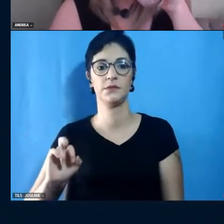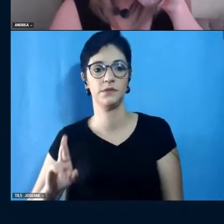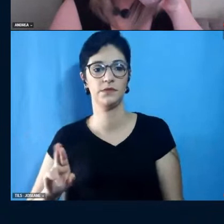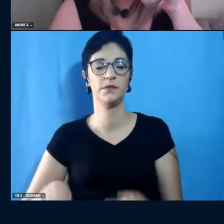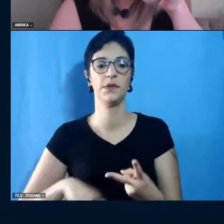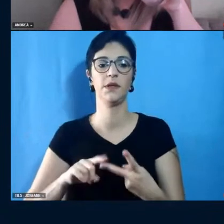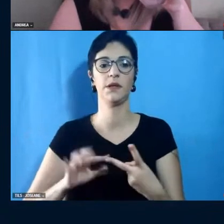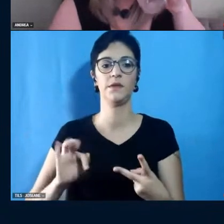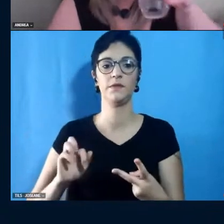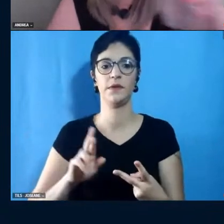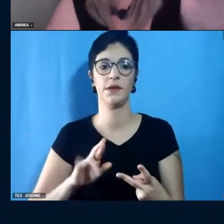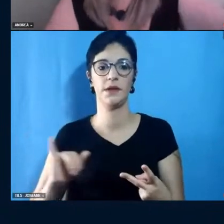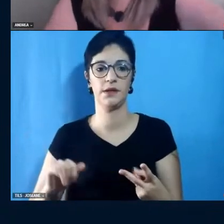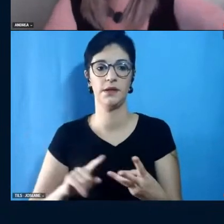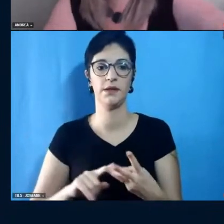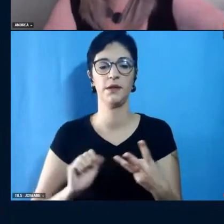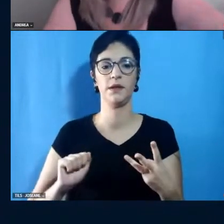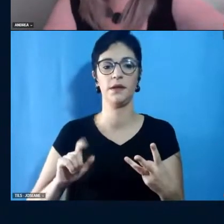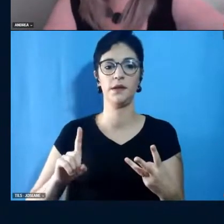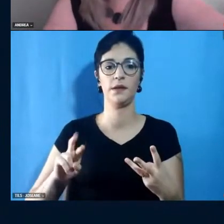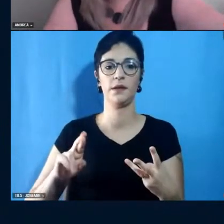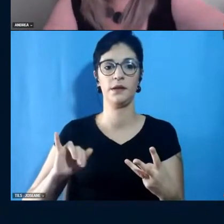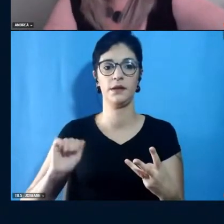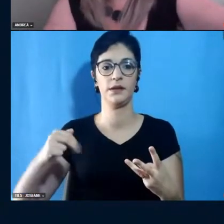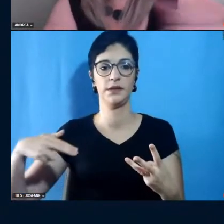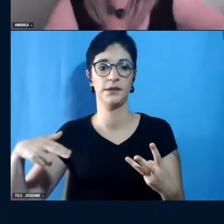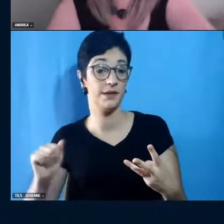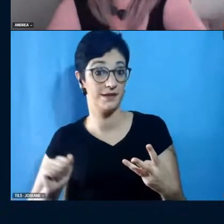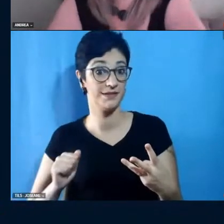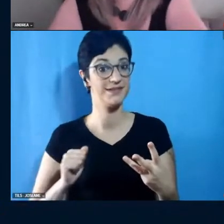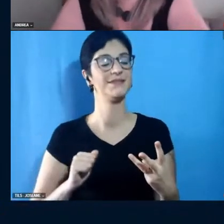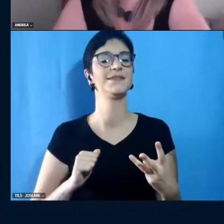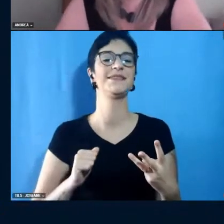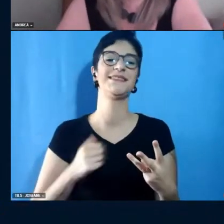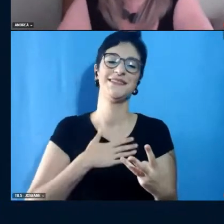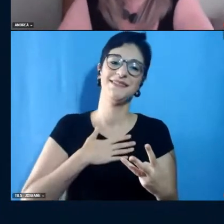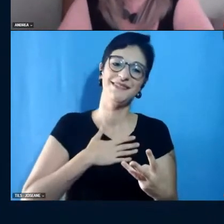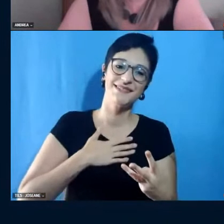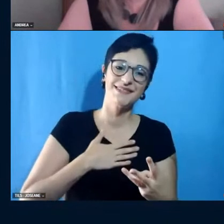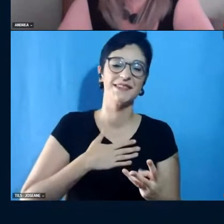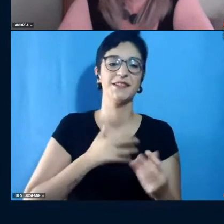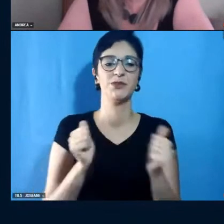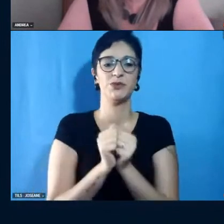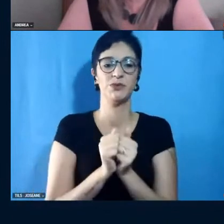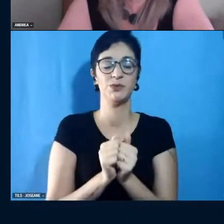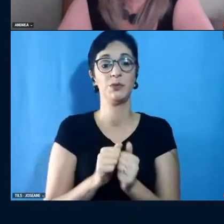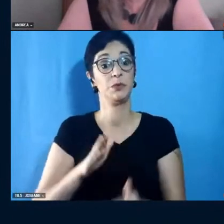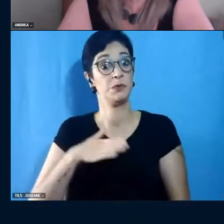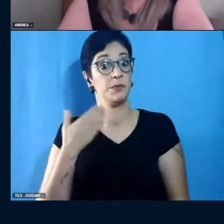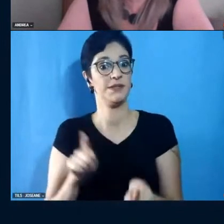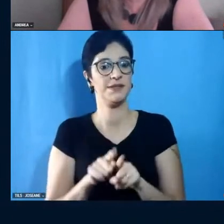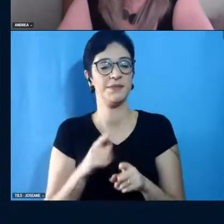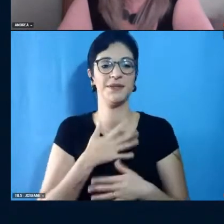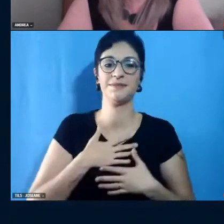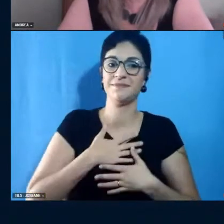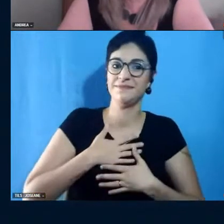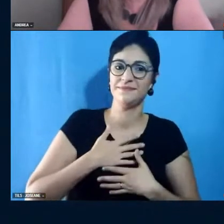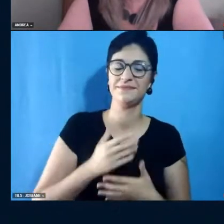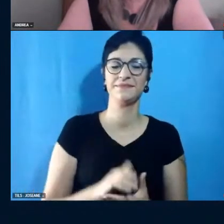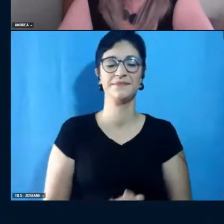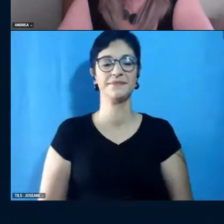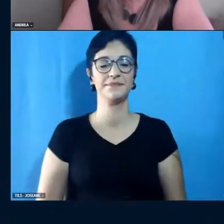para a Adriana, que é uma alegria estar com vocês aqui, uma surpresa e uma alegria encontrá-los nessa sala como debatedores. Feito